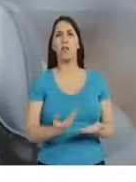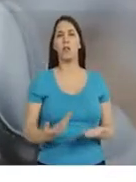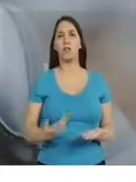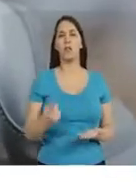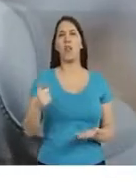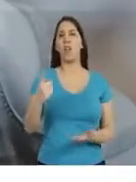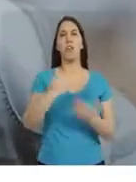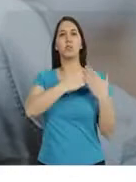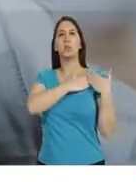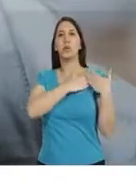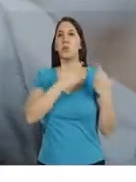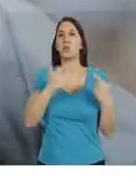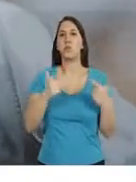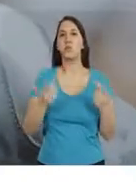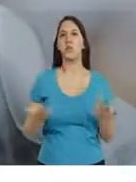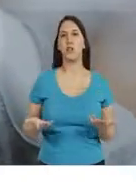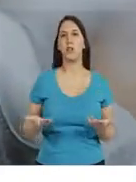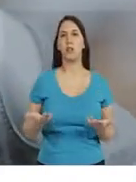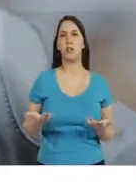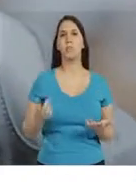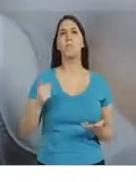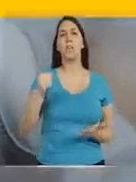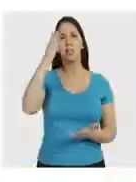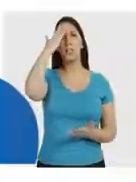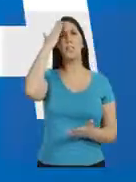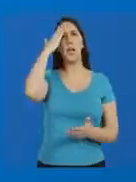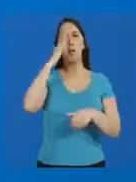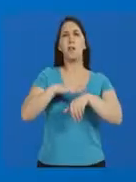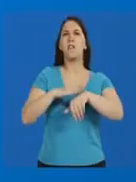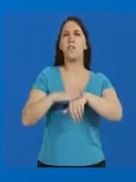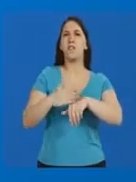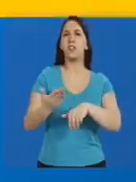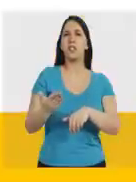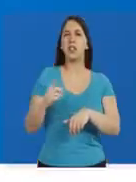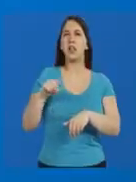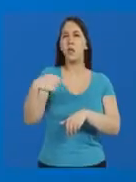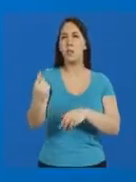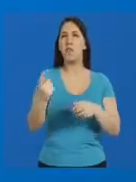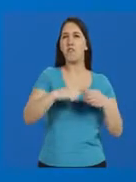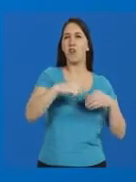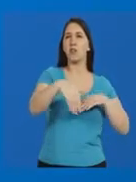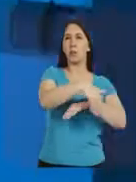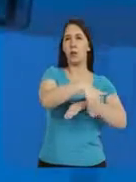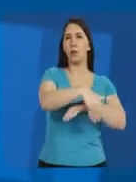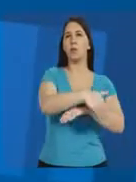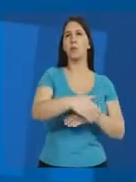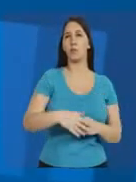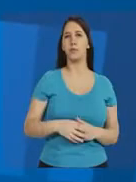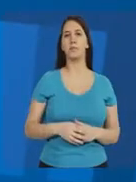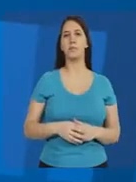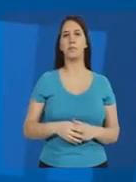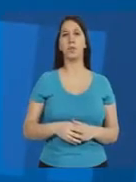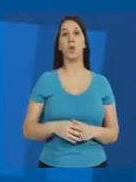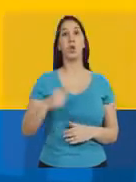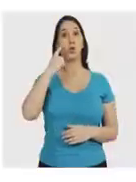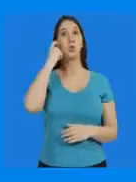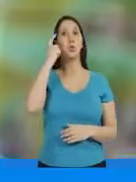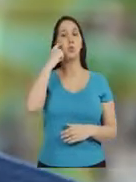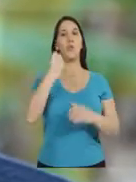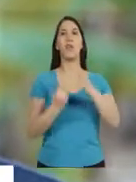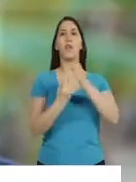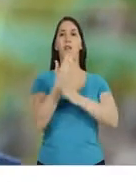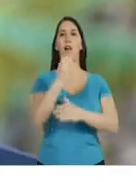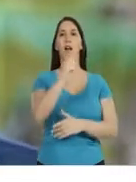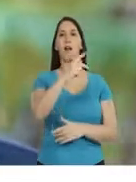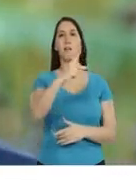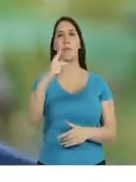Eles fazem e sabem que vai voltar para a rua. João Governador vai criar o aplicativo da mulher. A